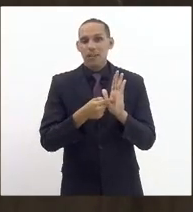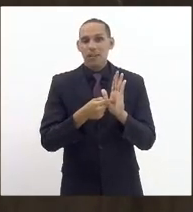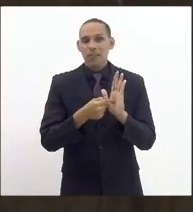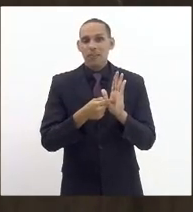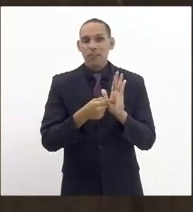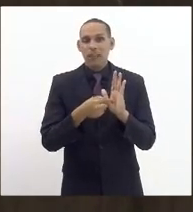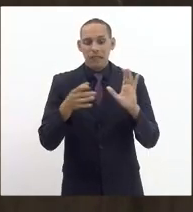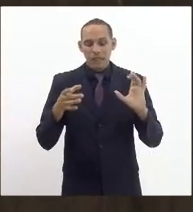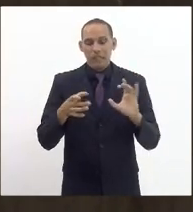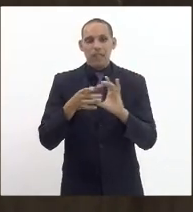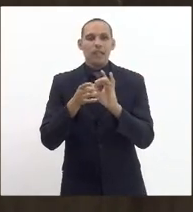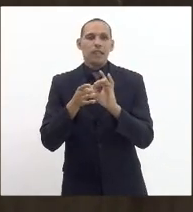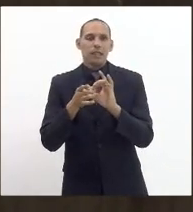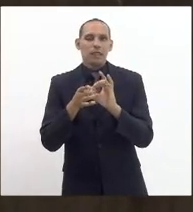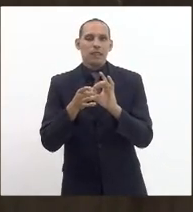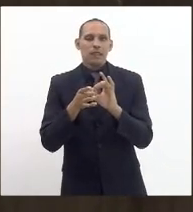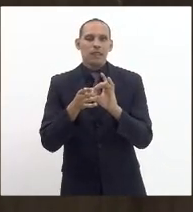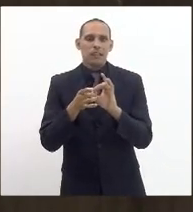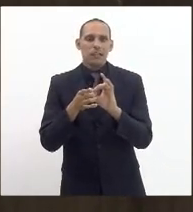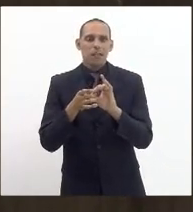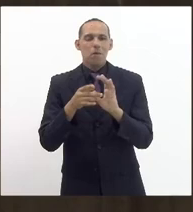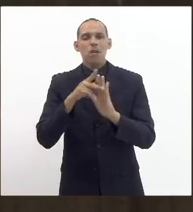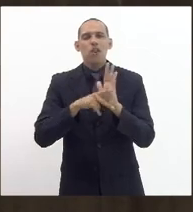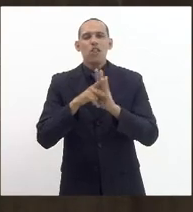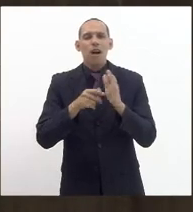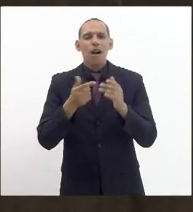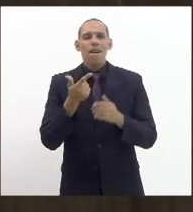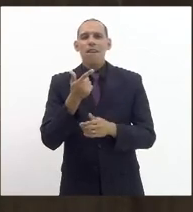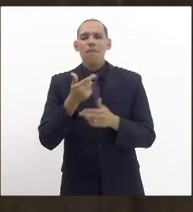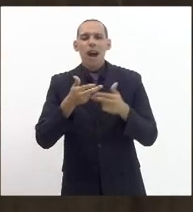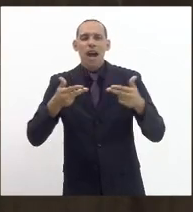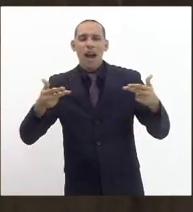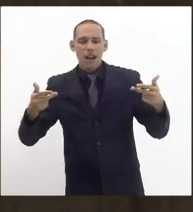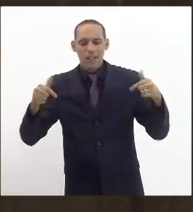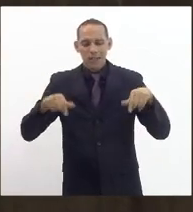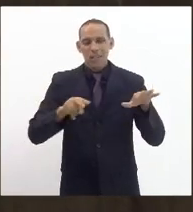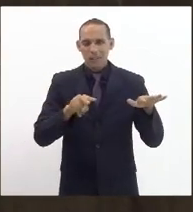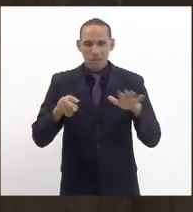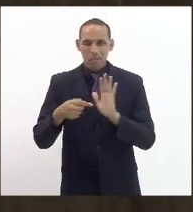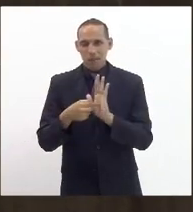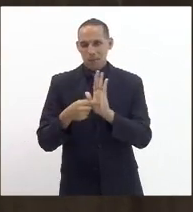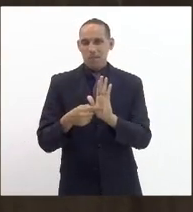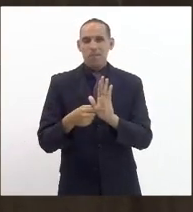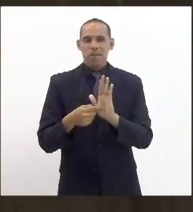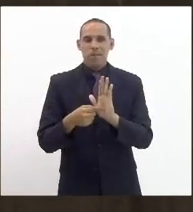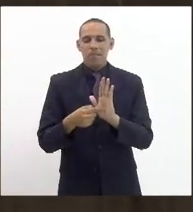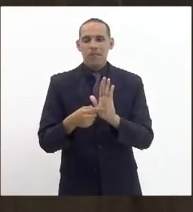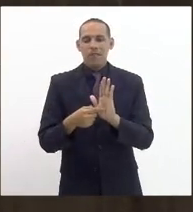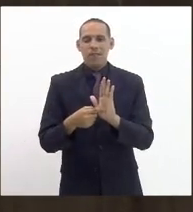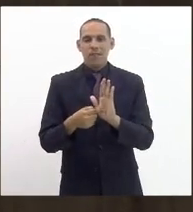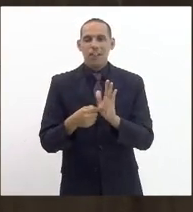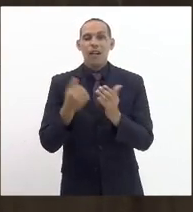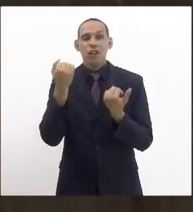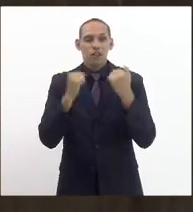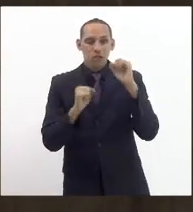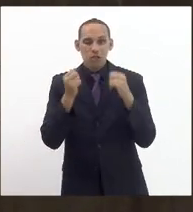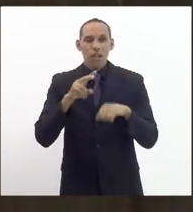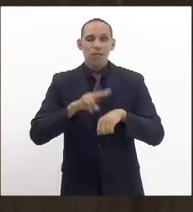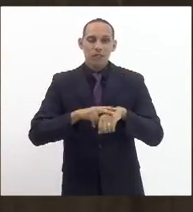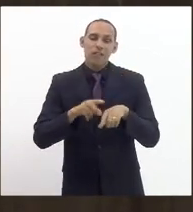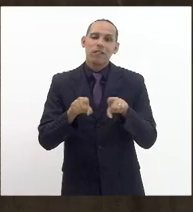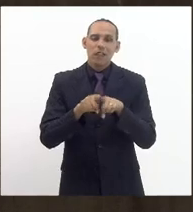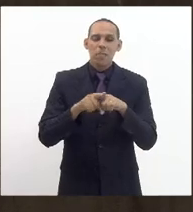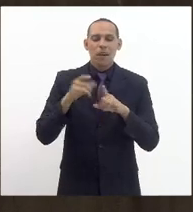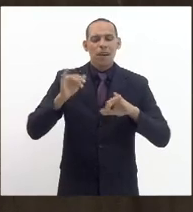que integra aquele acervo de projetos que Vossa Excelência apresentou ao longo desta semana, no caso aqui com a indústria de vidros, mas apresentou sobre a